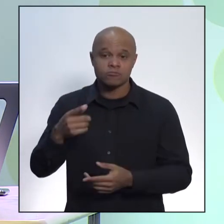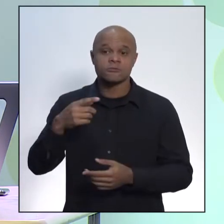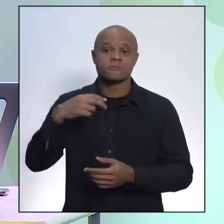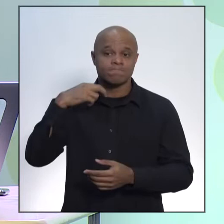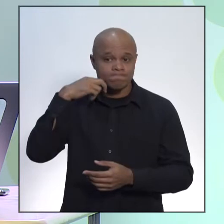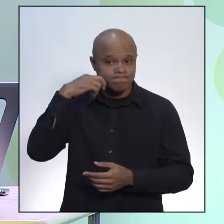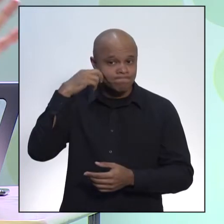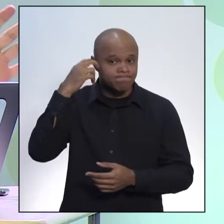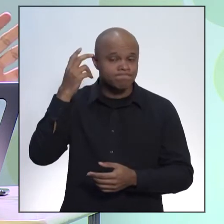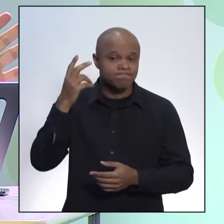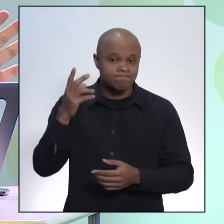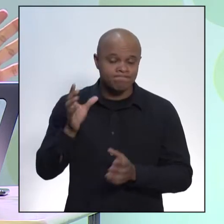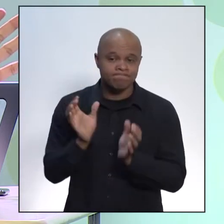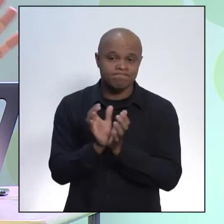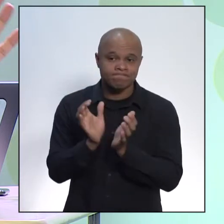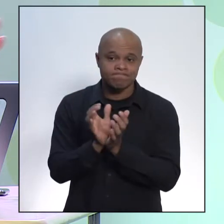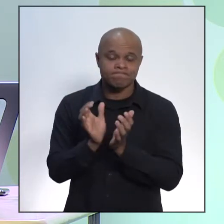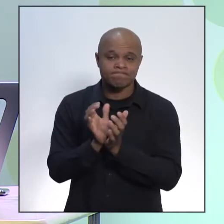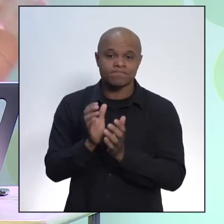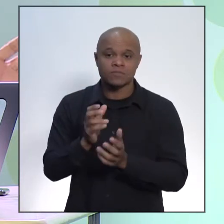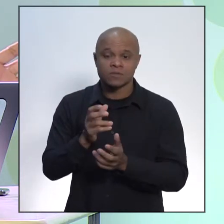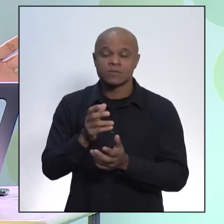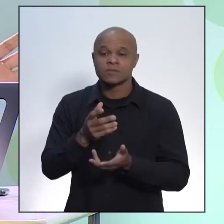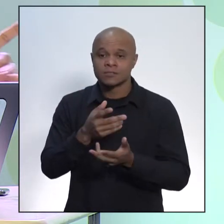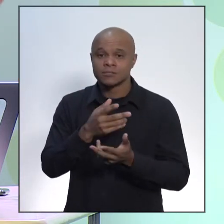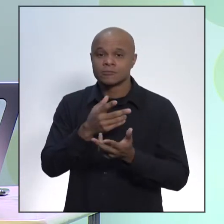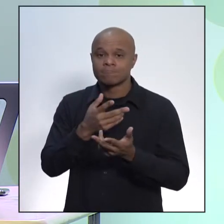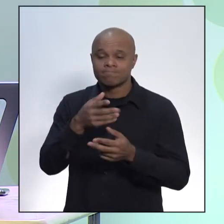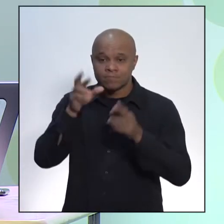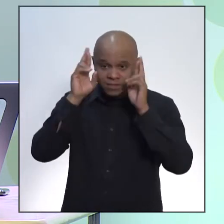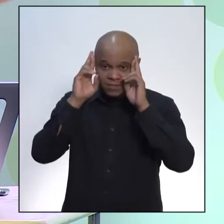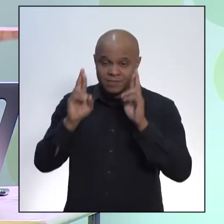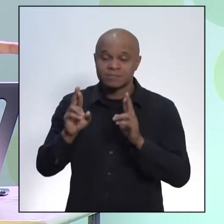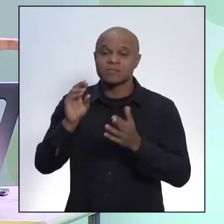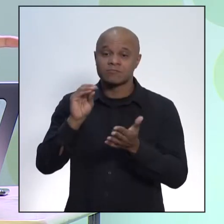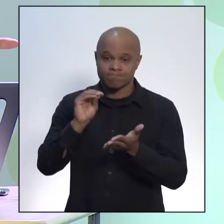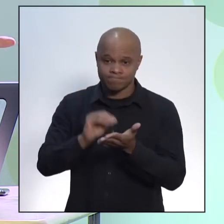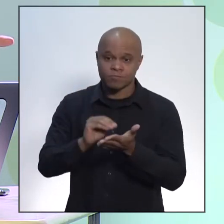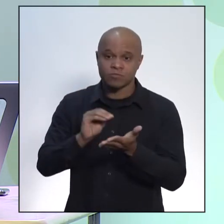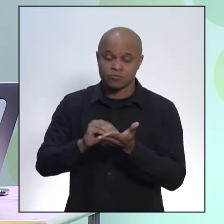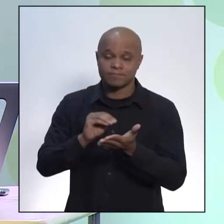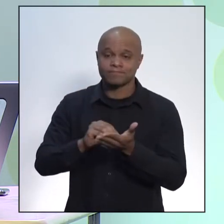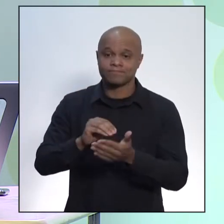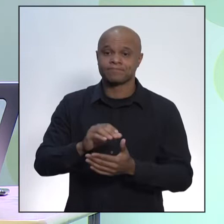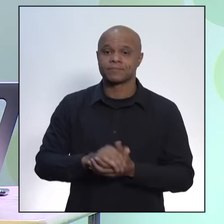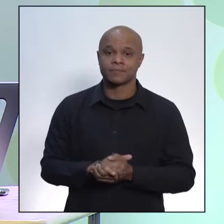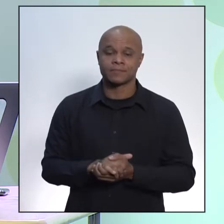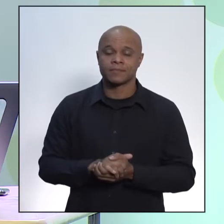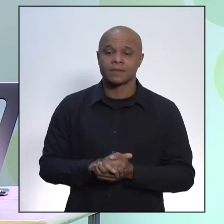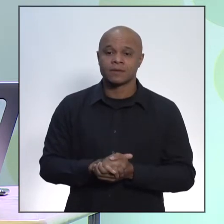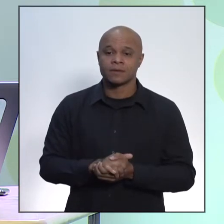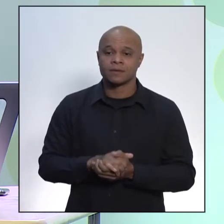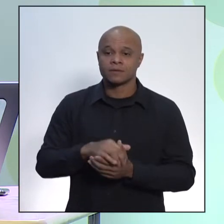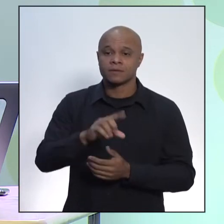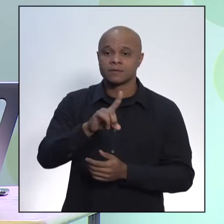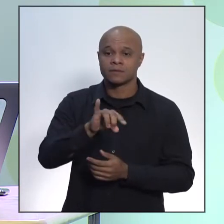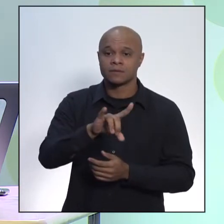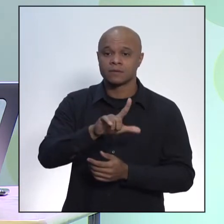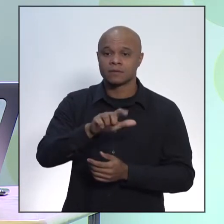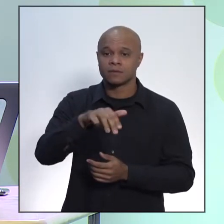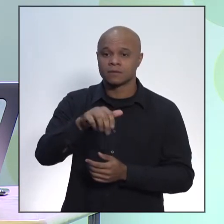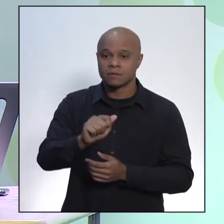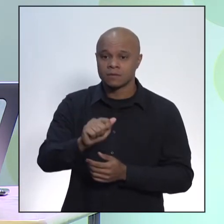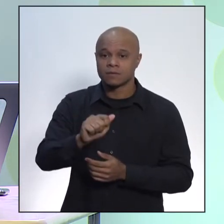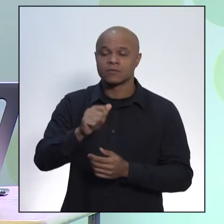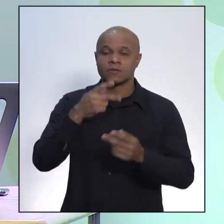desrespeitou a professora, mas do tempo que estamos com as aulas online, esta foi a primeira vez. A Dilma Assunção diz: acredito nisso, que os valores vão